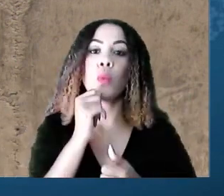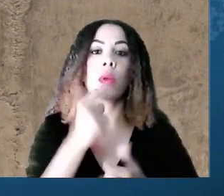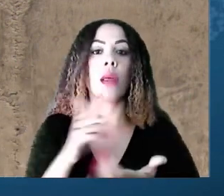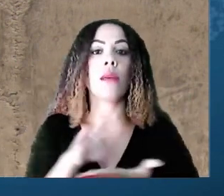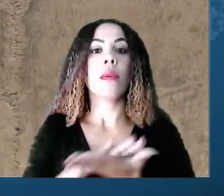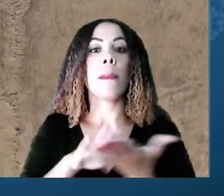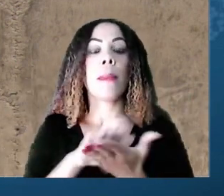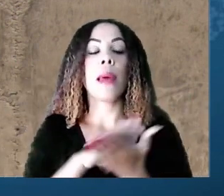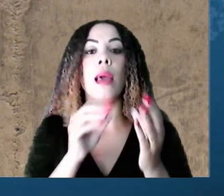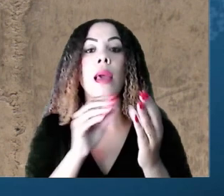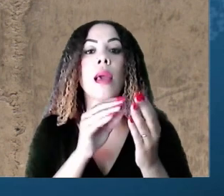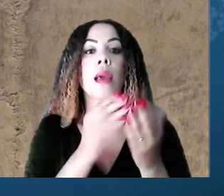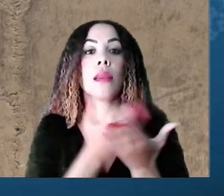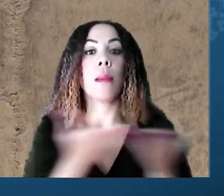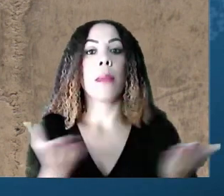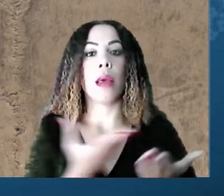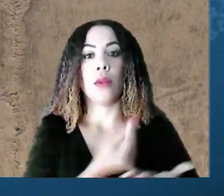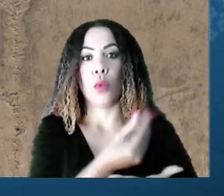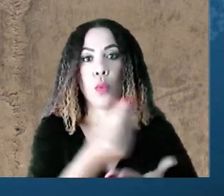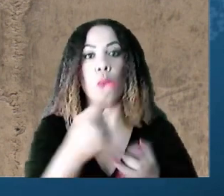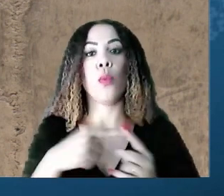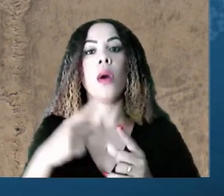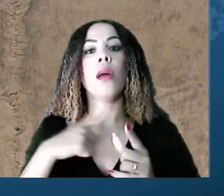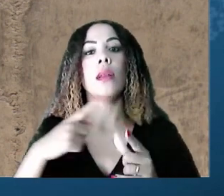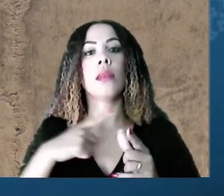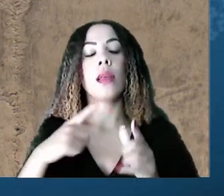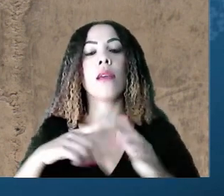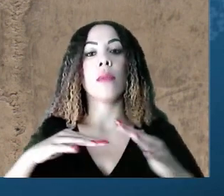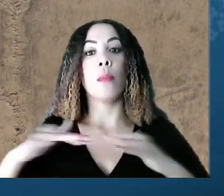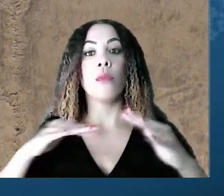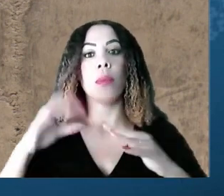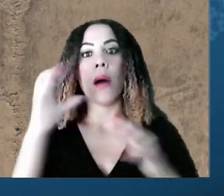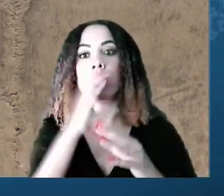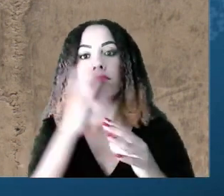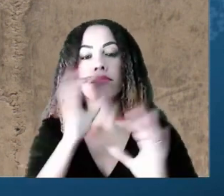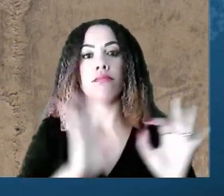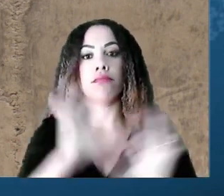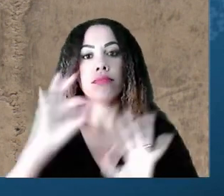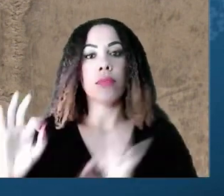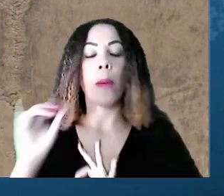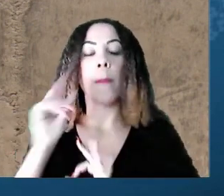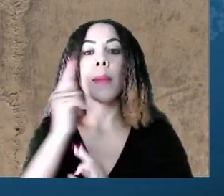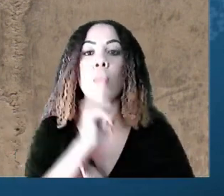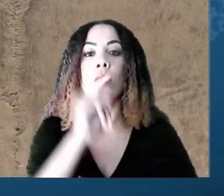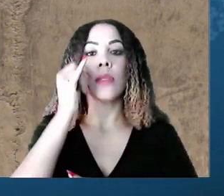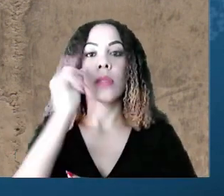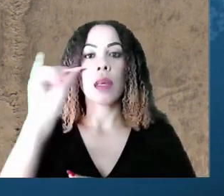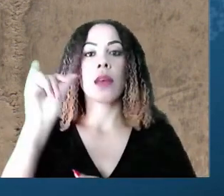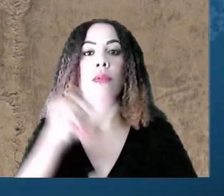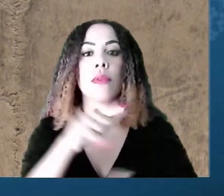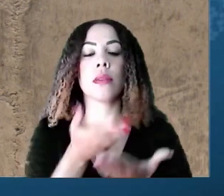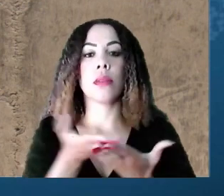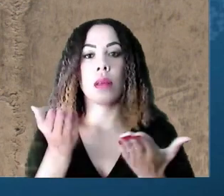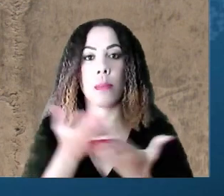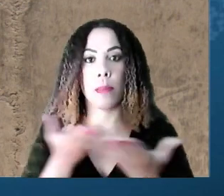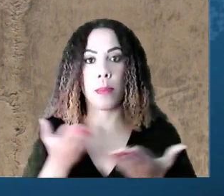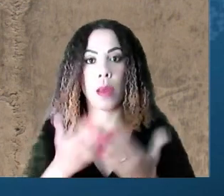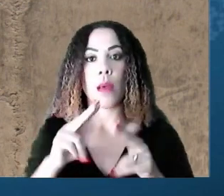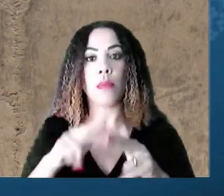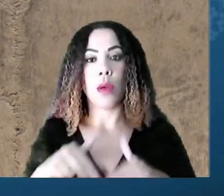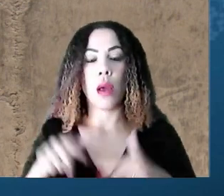quantidade de imunobiológico, porque houve todo um processo de mobilização para evitar essa perda por conta do